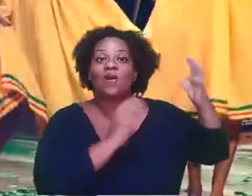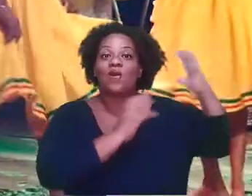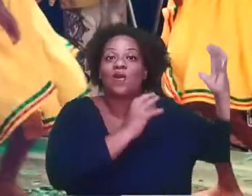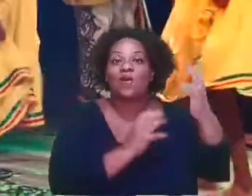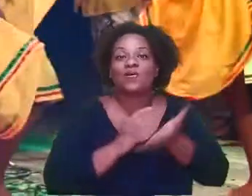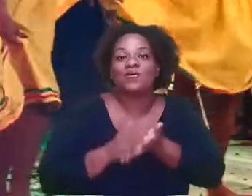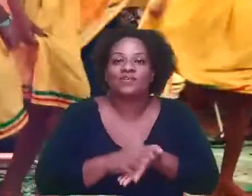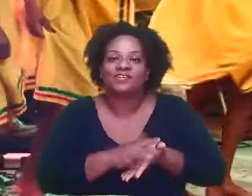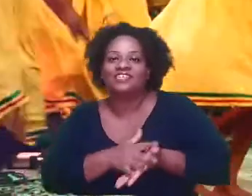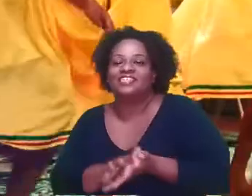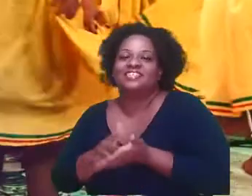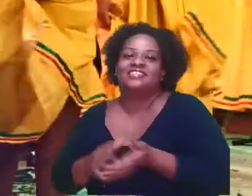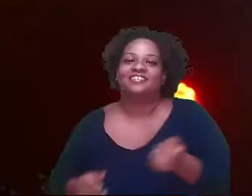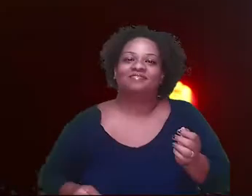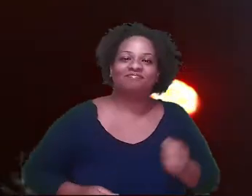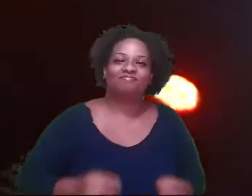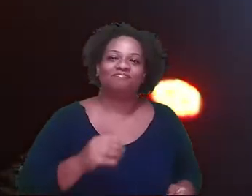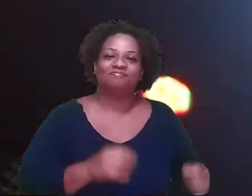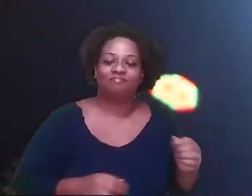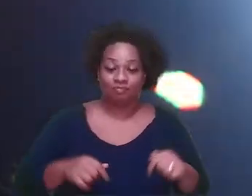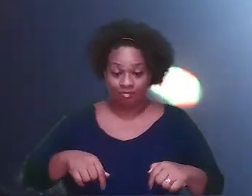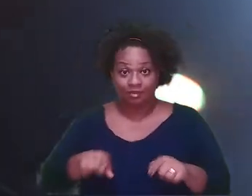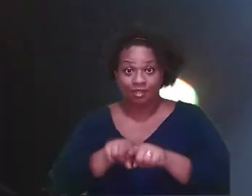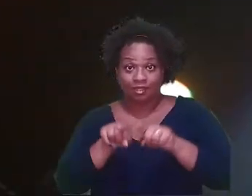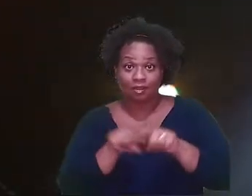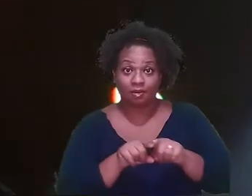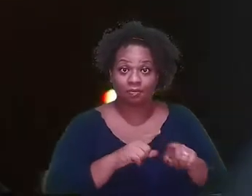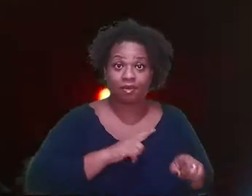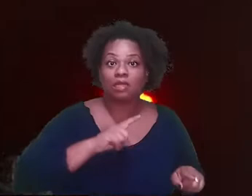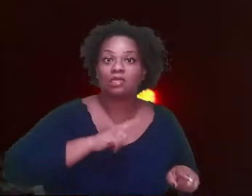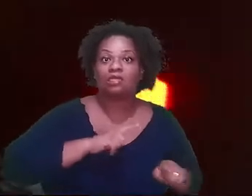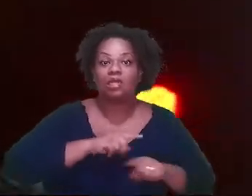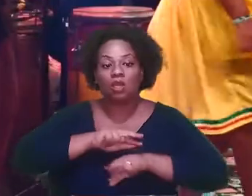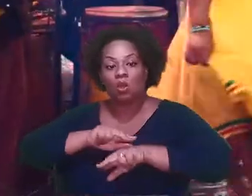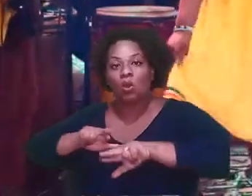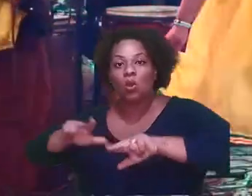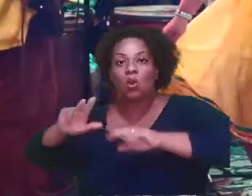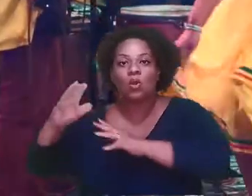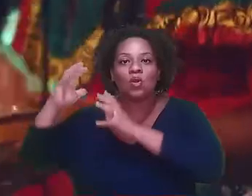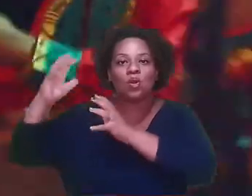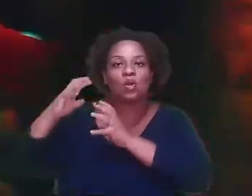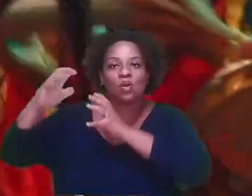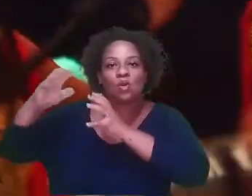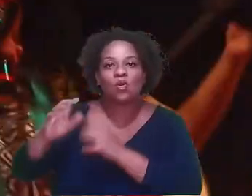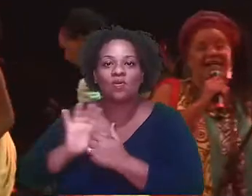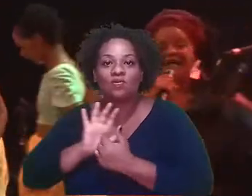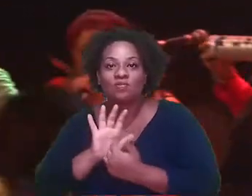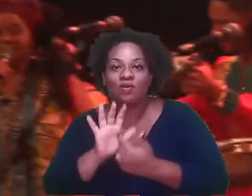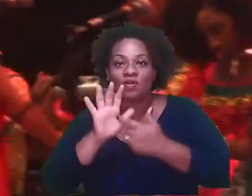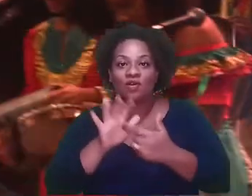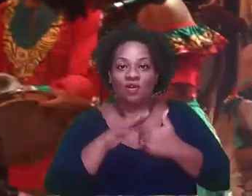o Coco de Ubingada. No terreiro da Ubingada tem coco de Ubingadinha. Vem trazendo e